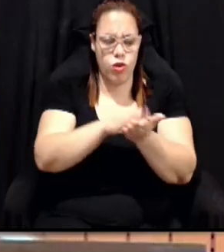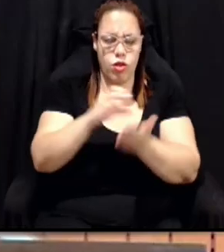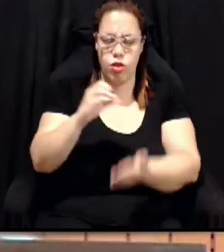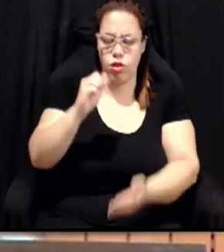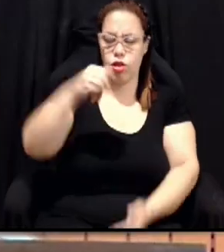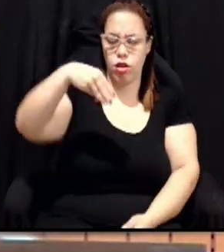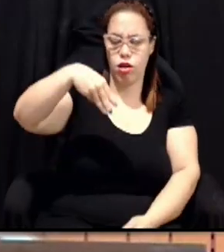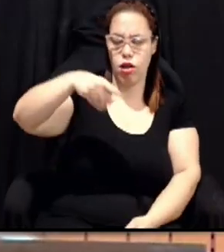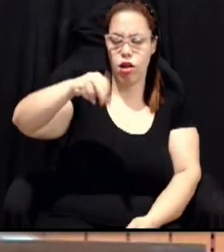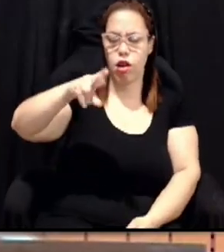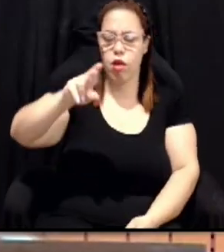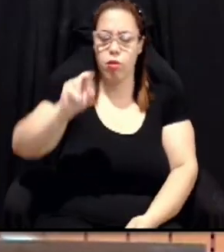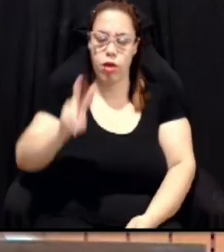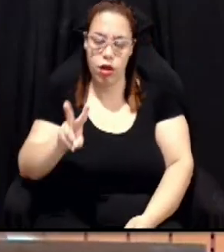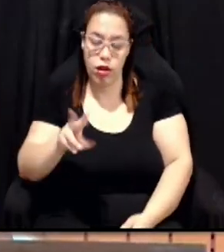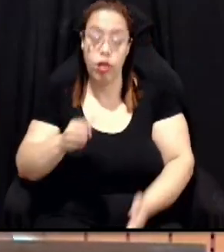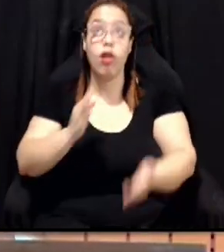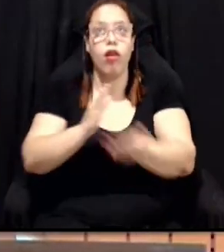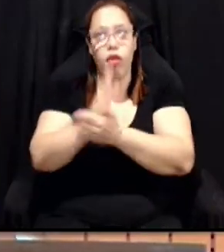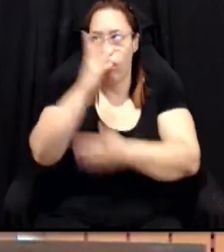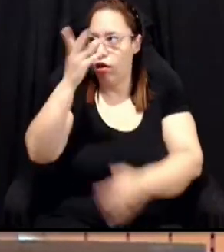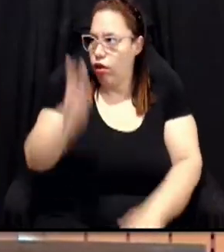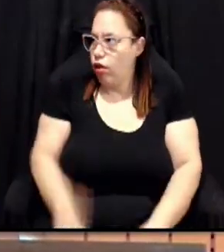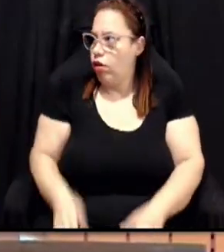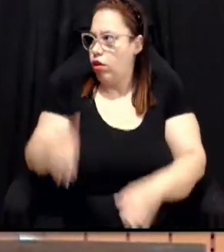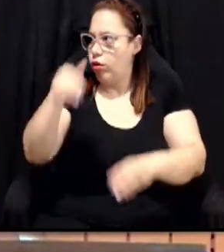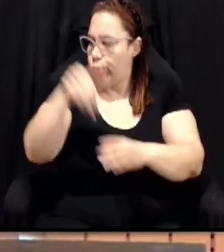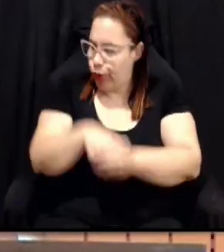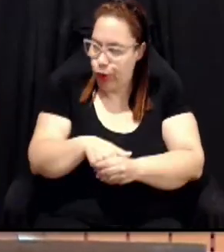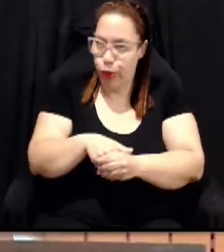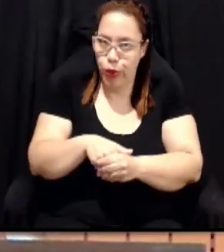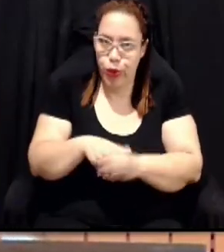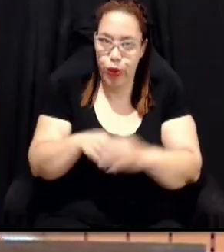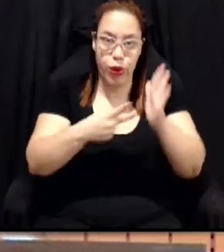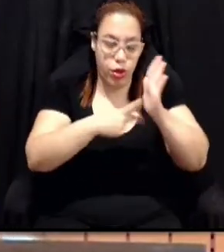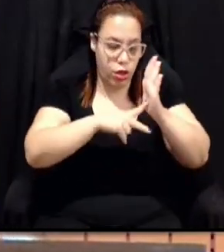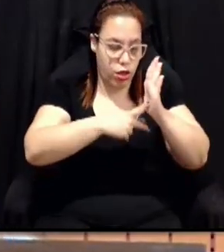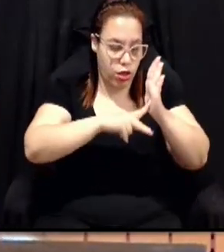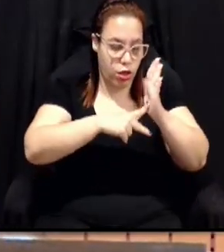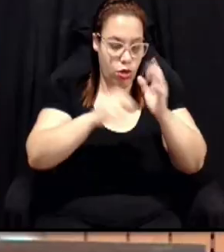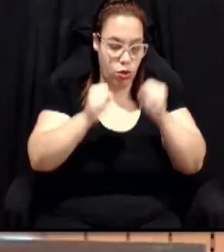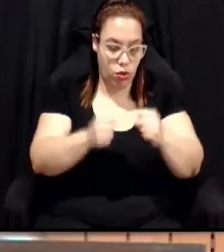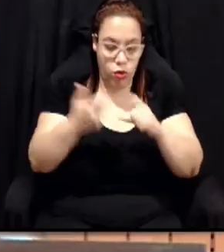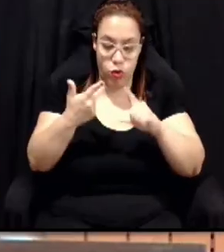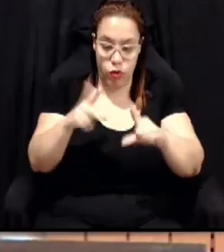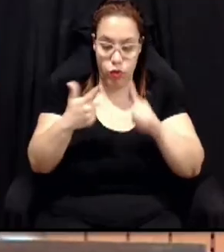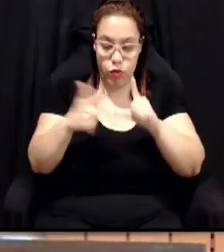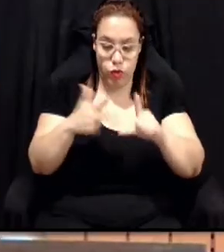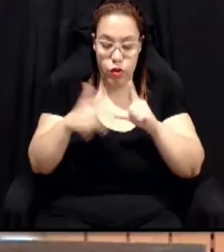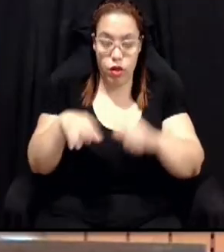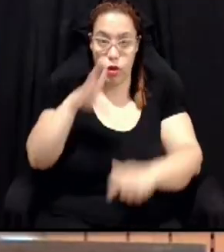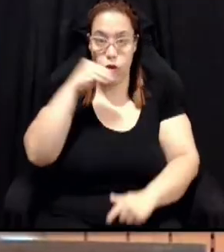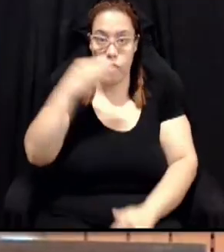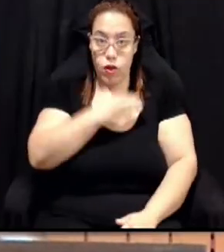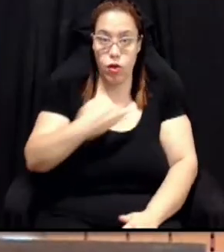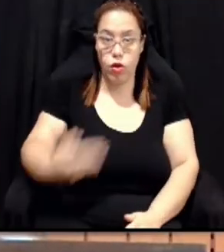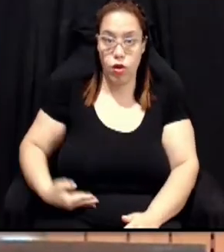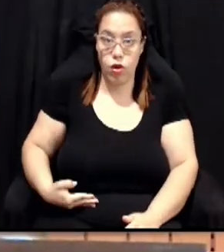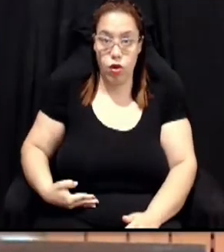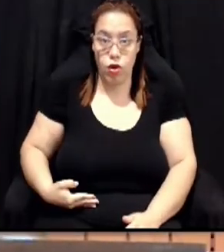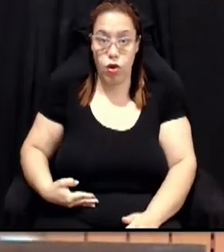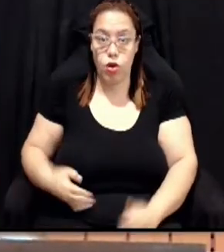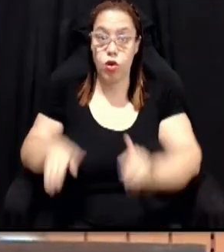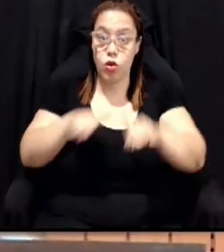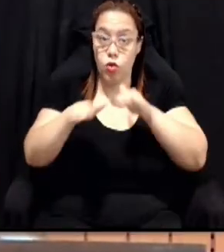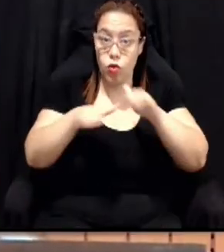Insistiram, aprovaram, votaram. O Sindicato do Poder Legislativo, dos servidores dessa casa, entrou com uma ação e, anos